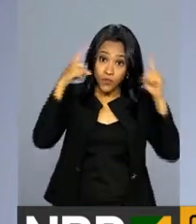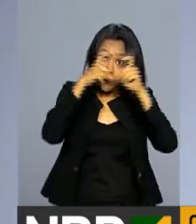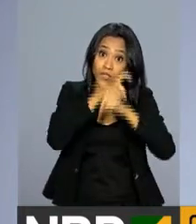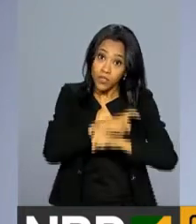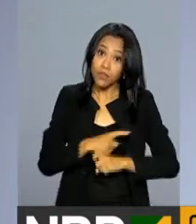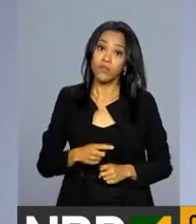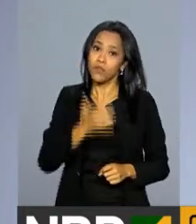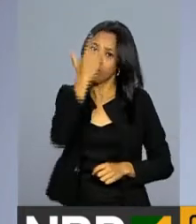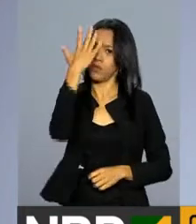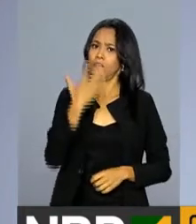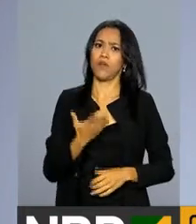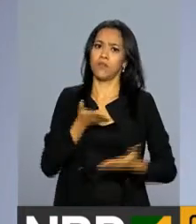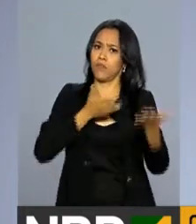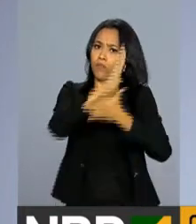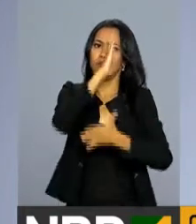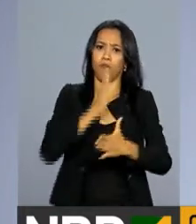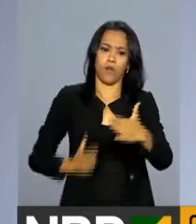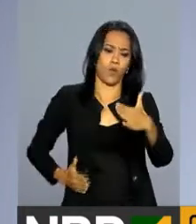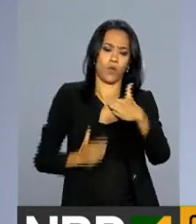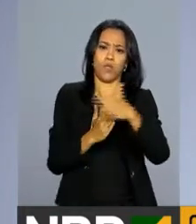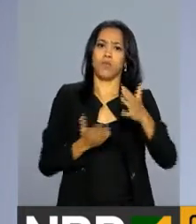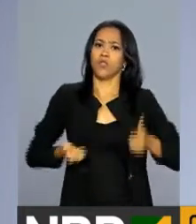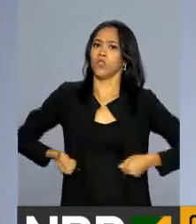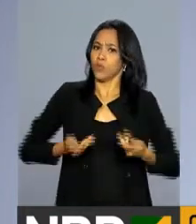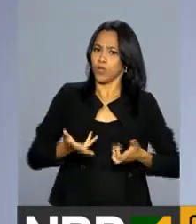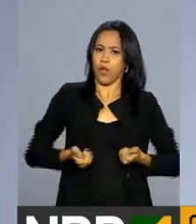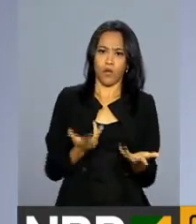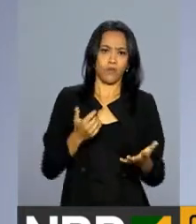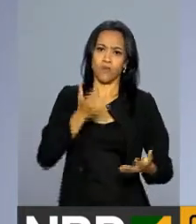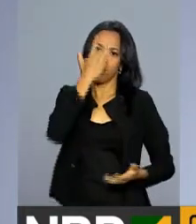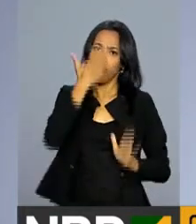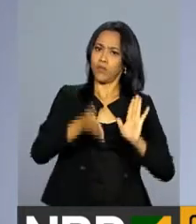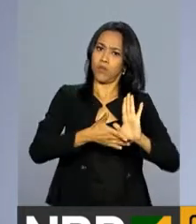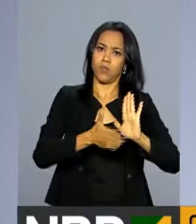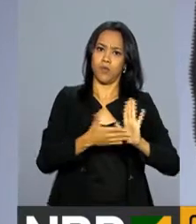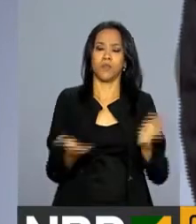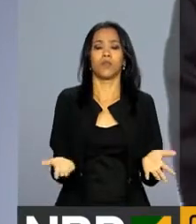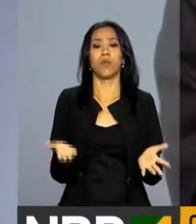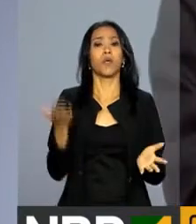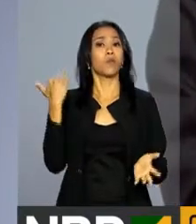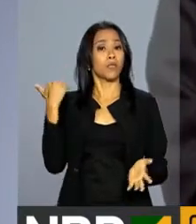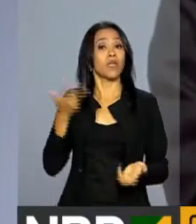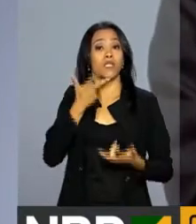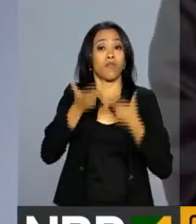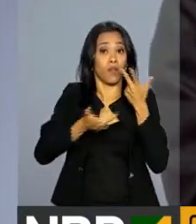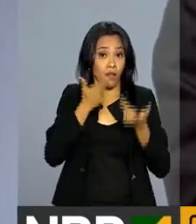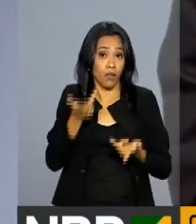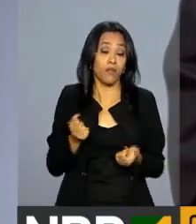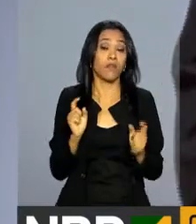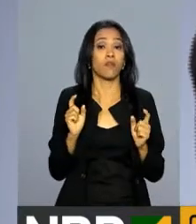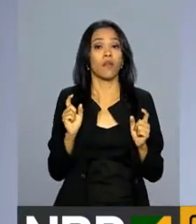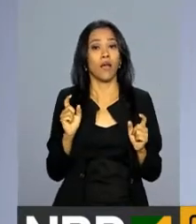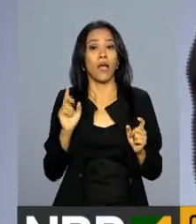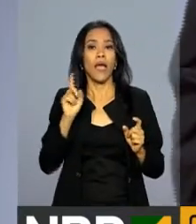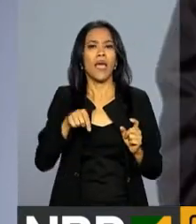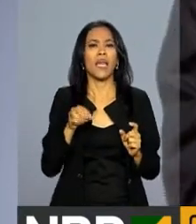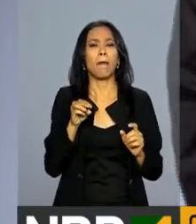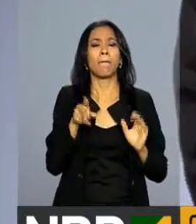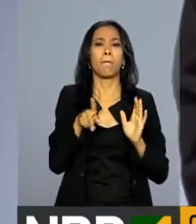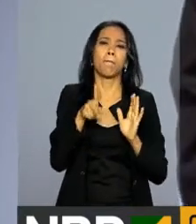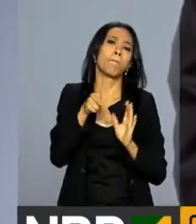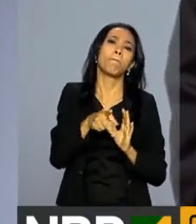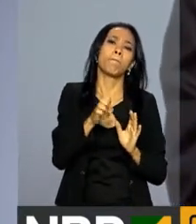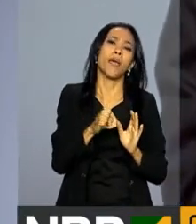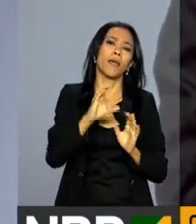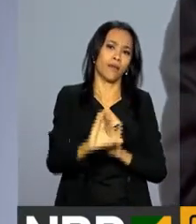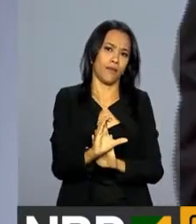tivemos mesmo não foi fácil vocês se recordam que quando se falava nisso falava assim na era pack era proposta de